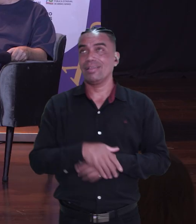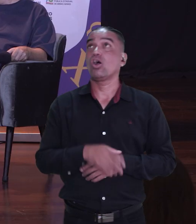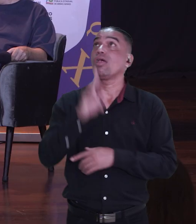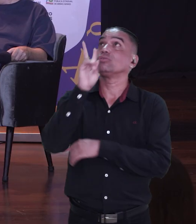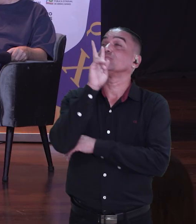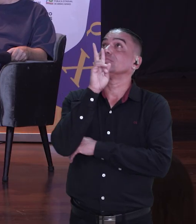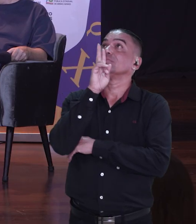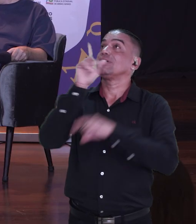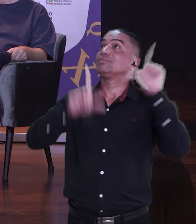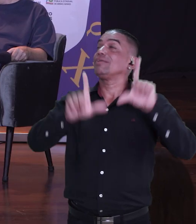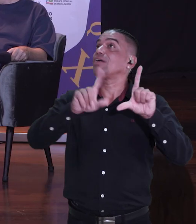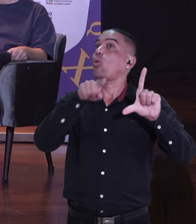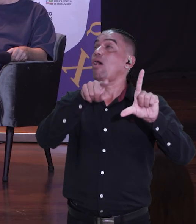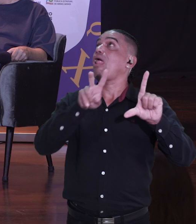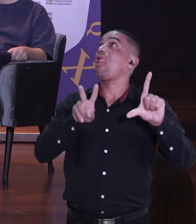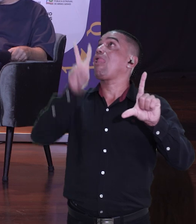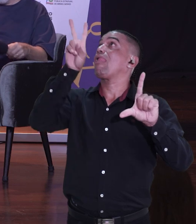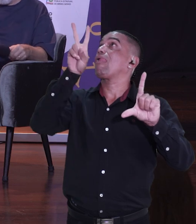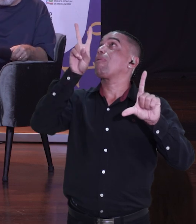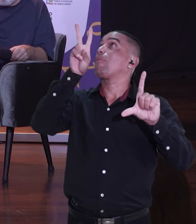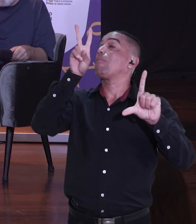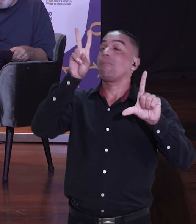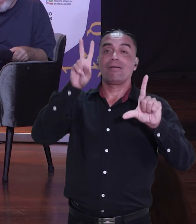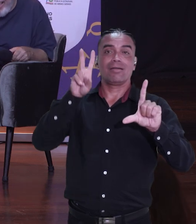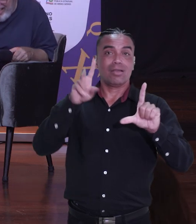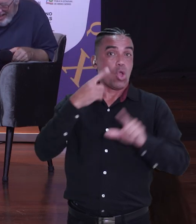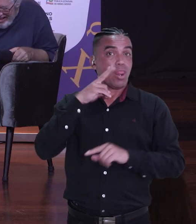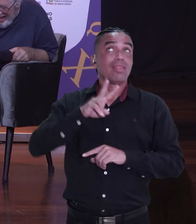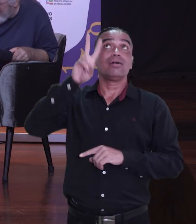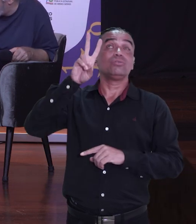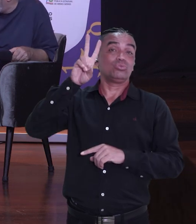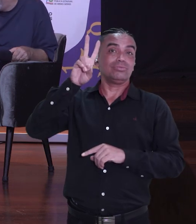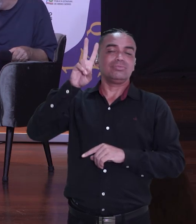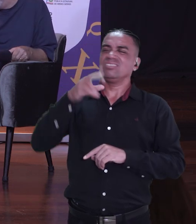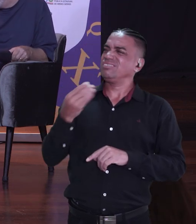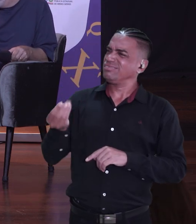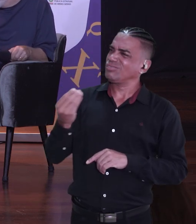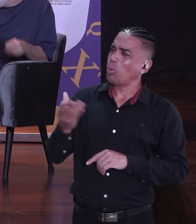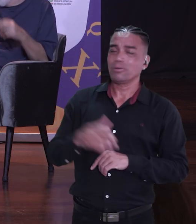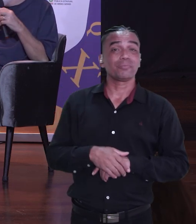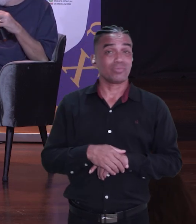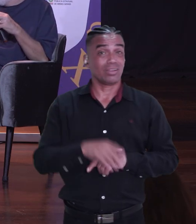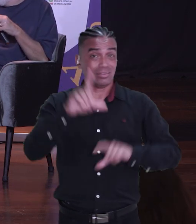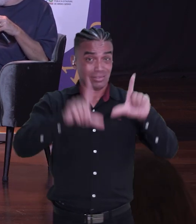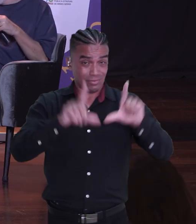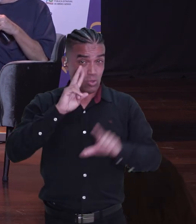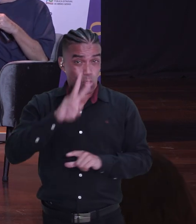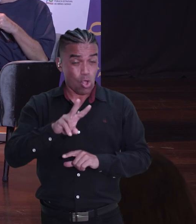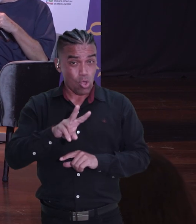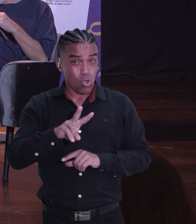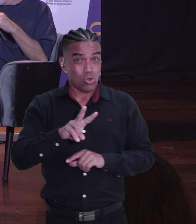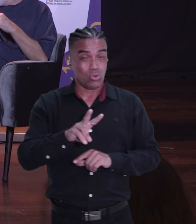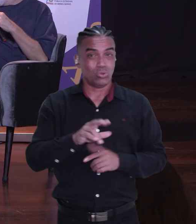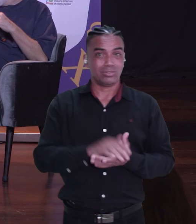Ele assiste o jogo olhando para cima. Para cima? Olhando para o teto. Como? Só olho